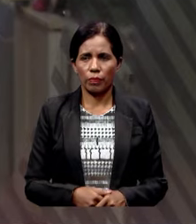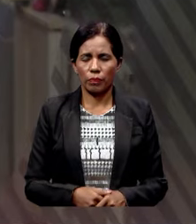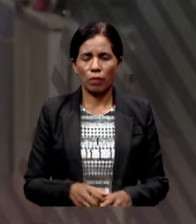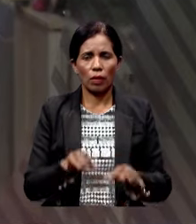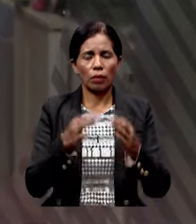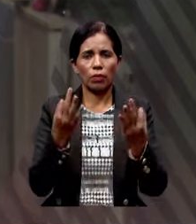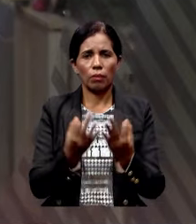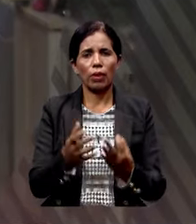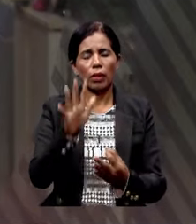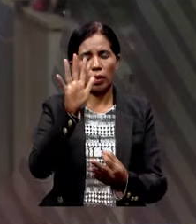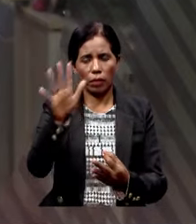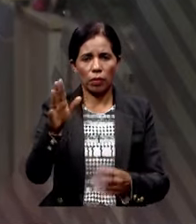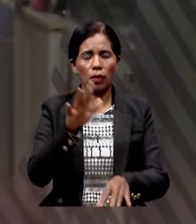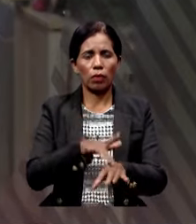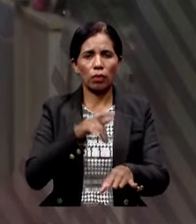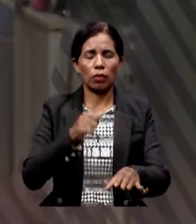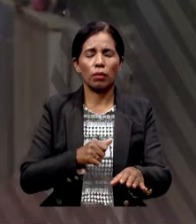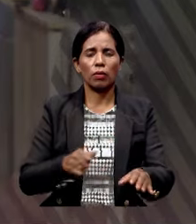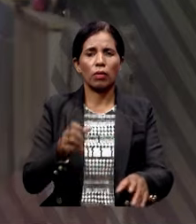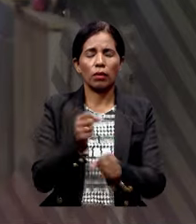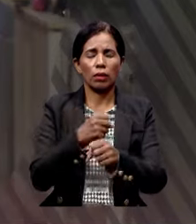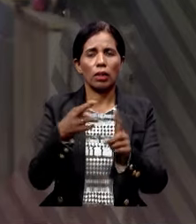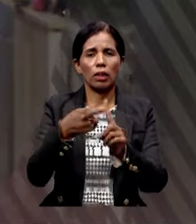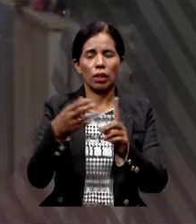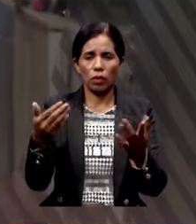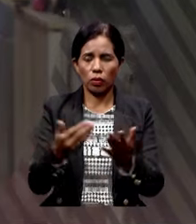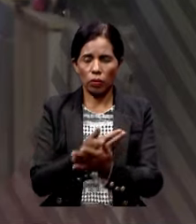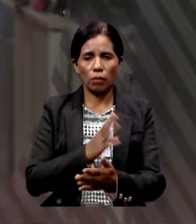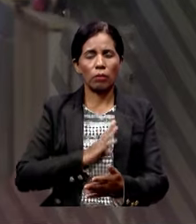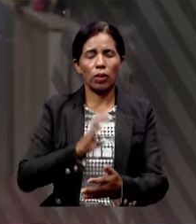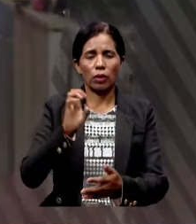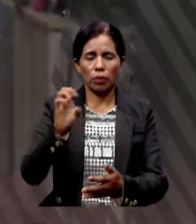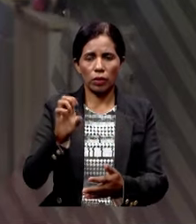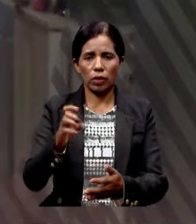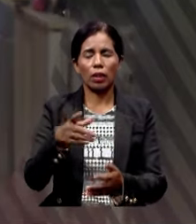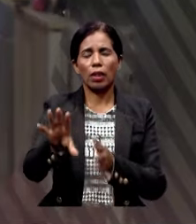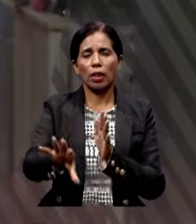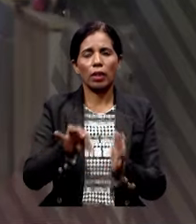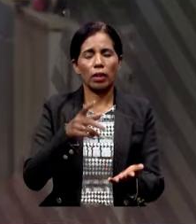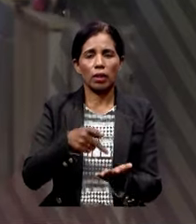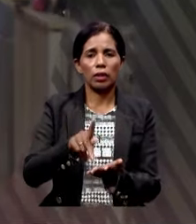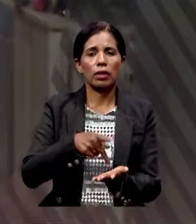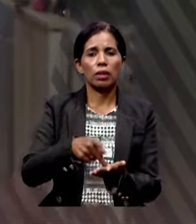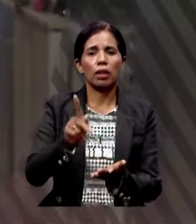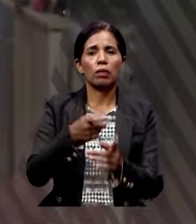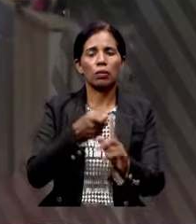Makai lima nebe afetado ba construção cemitério Fombe Kusi, se retan compensação husi governo.